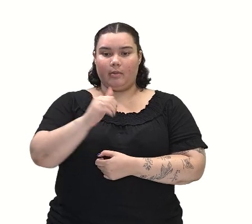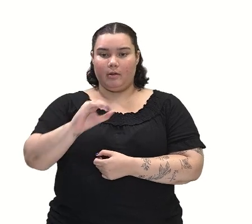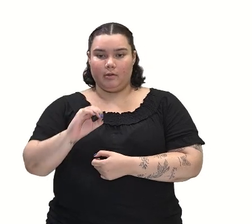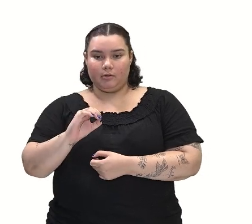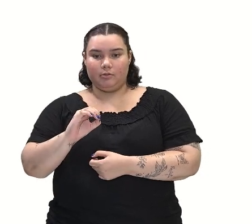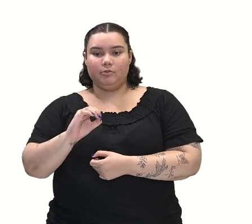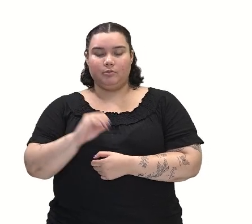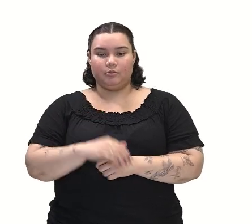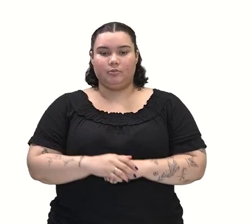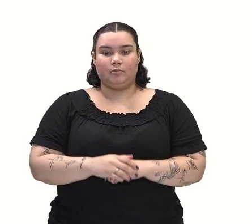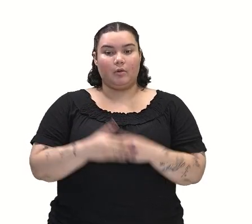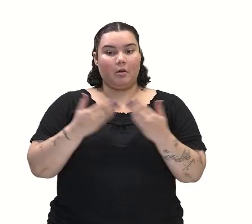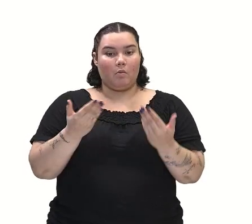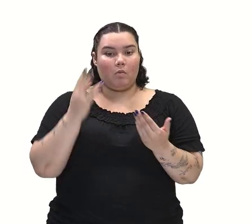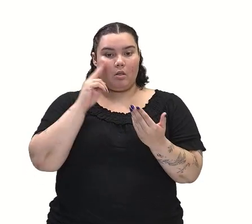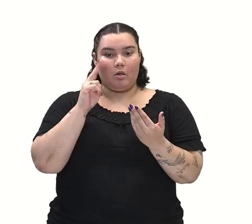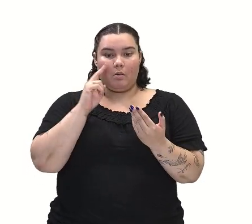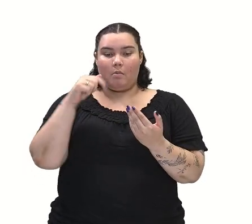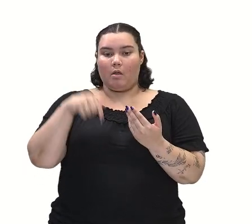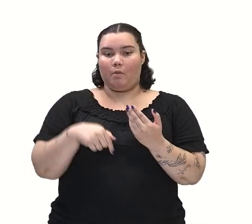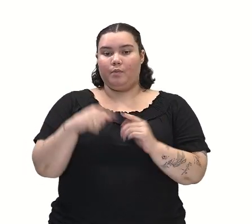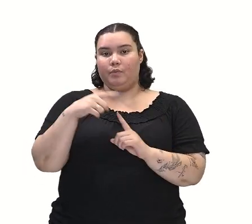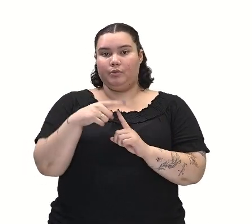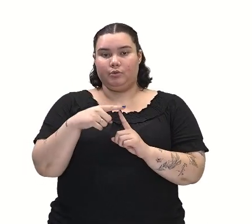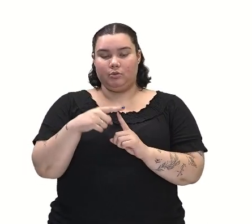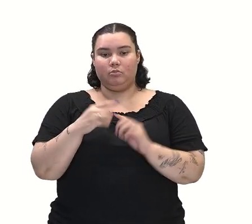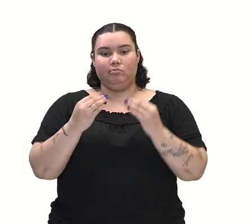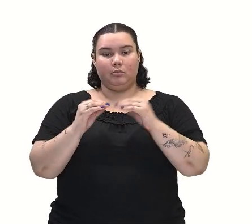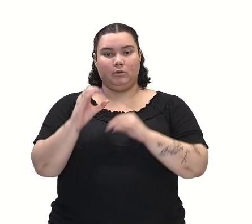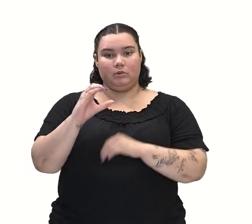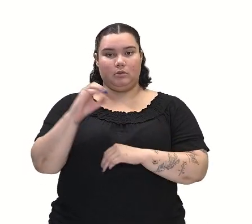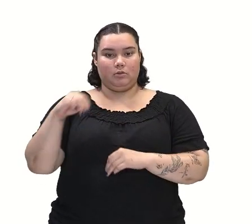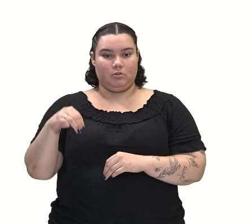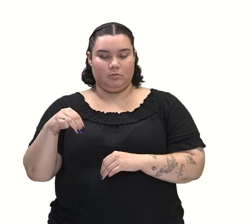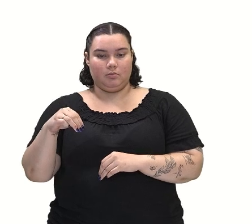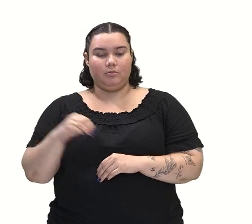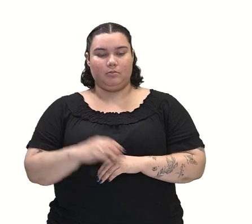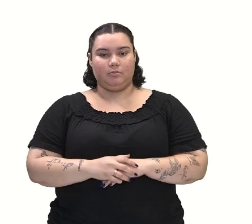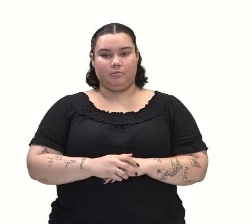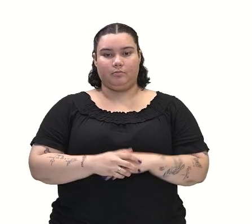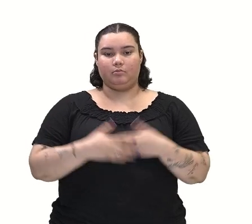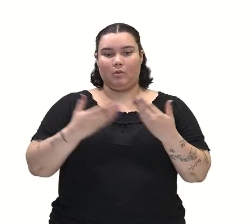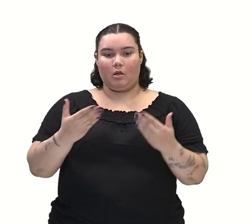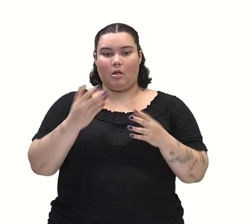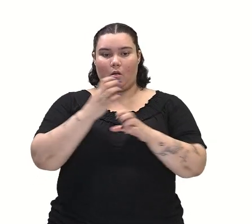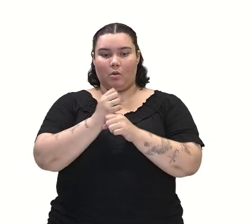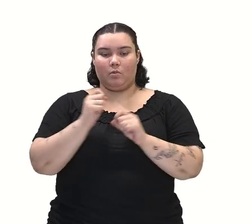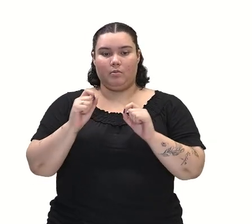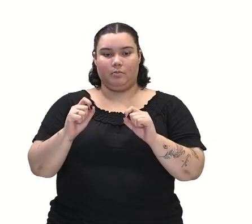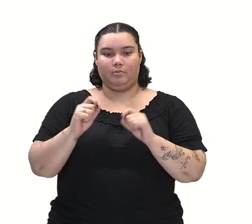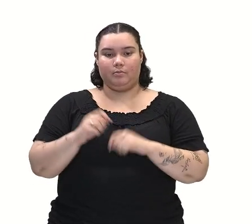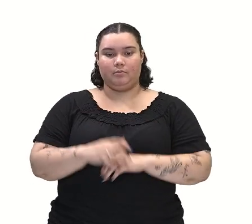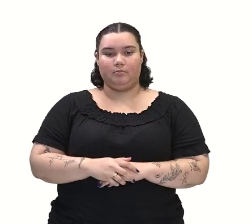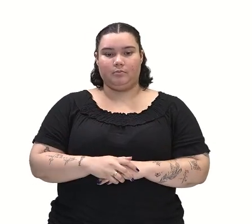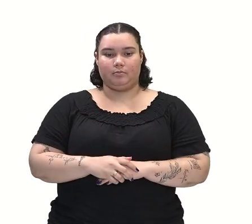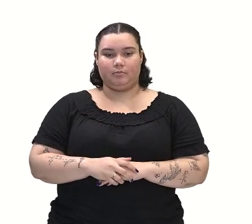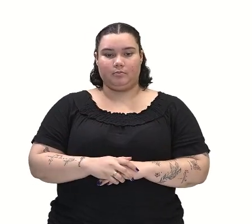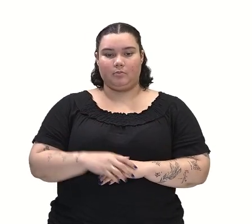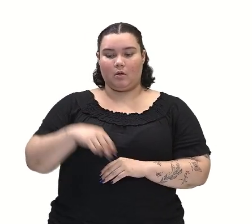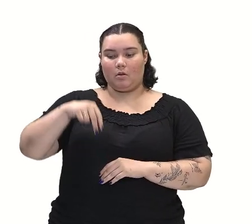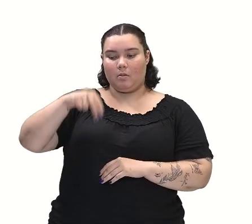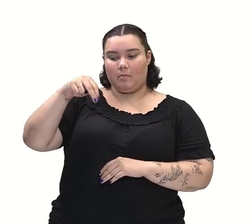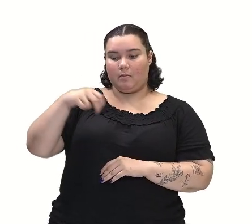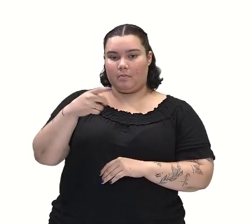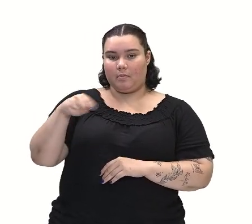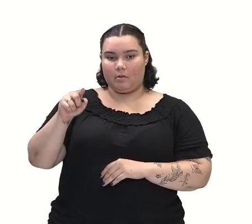10, né? Lembrando que a unidade de medida ali é em centímetros, certo? Então, calculando aqui, eu vou repetir